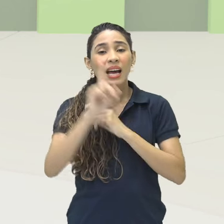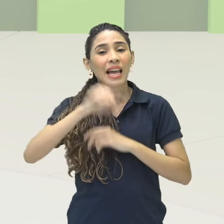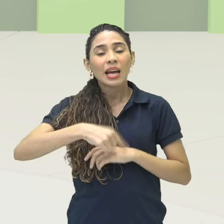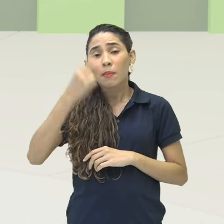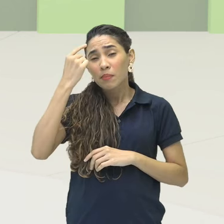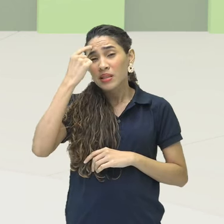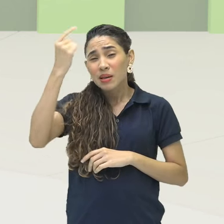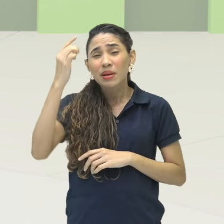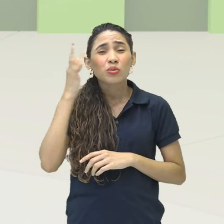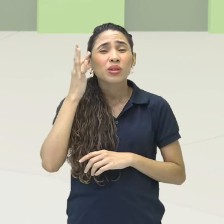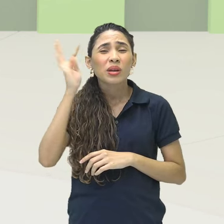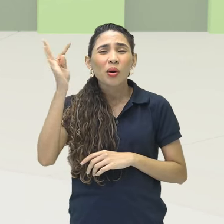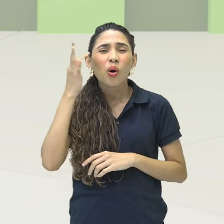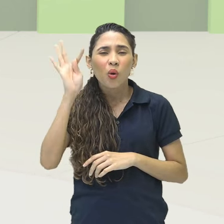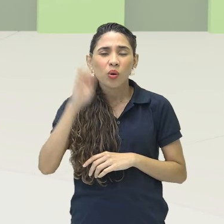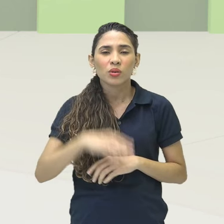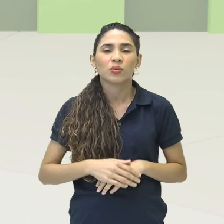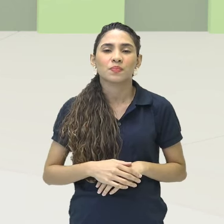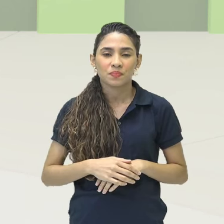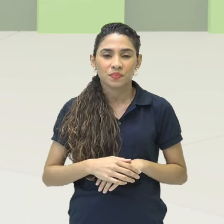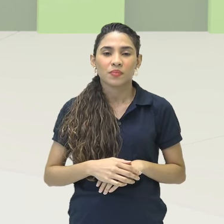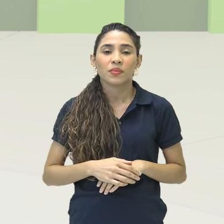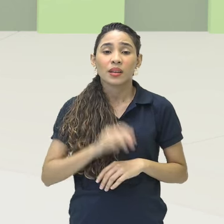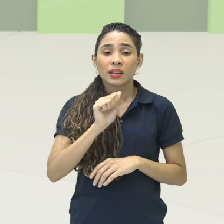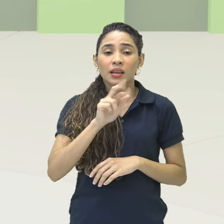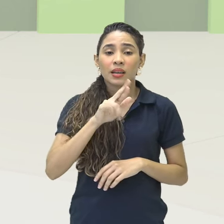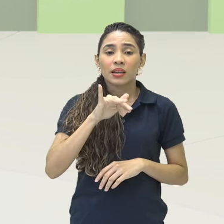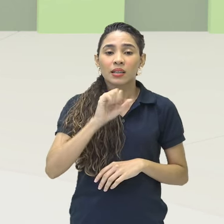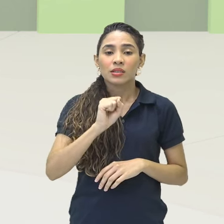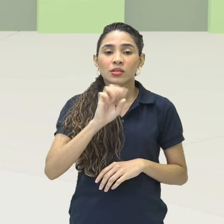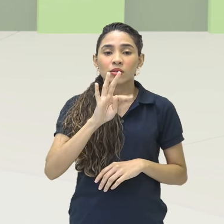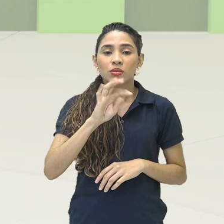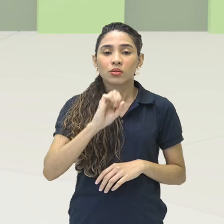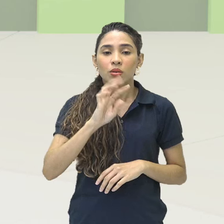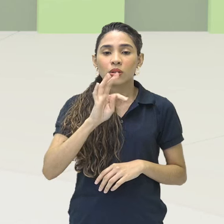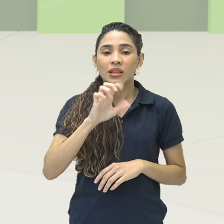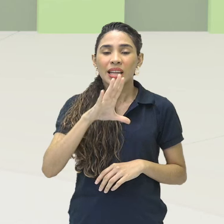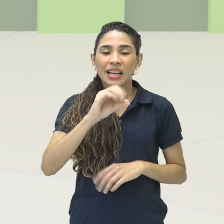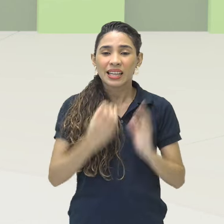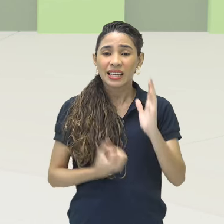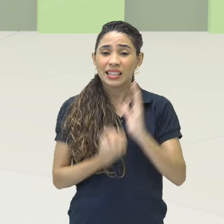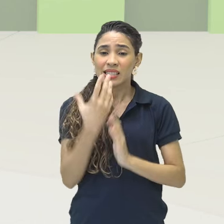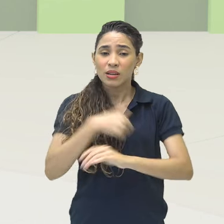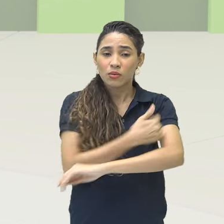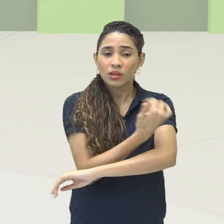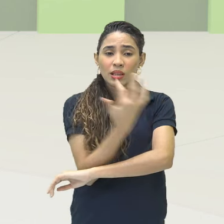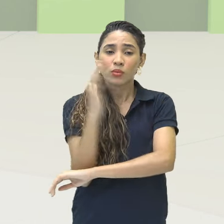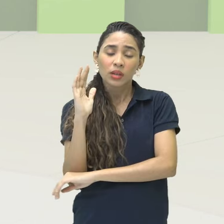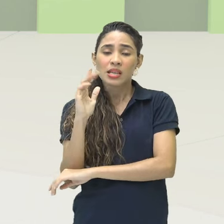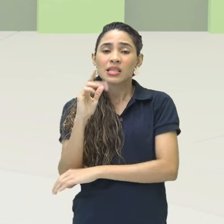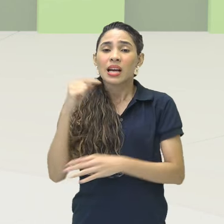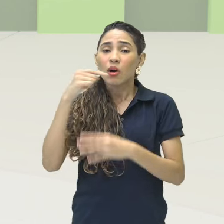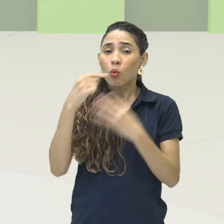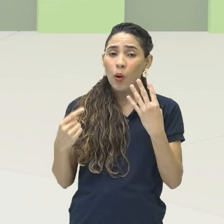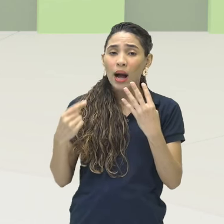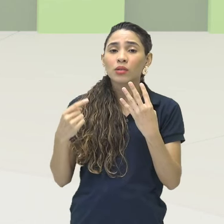pensamento aristotélico, né? Essa concepção aristotélica de formação da natureza era sempre a partir